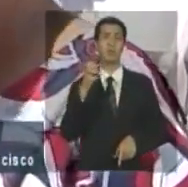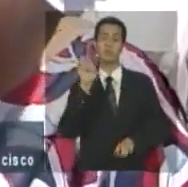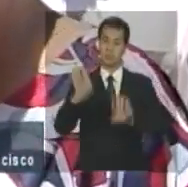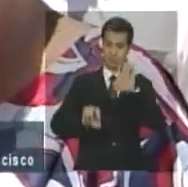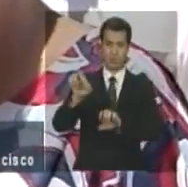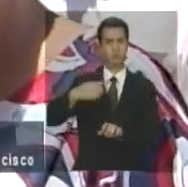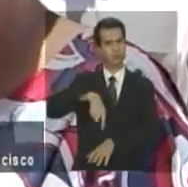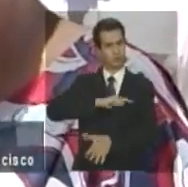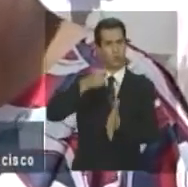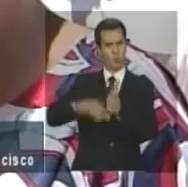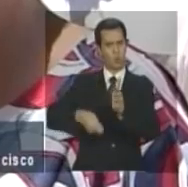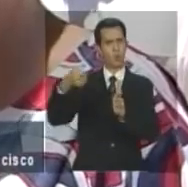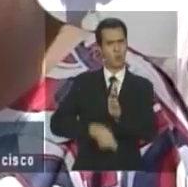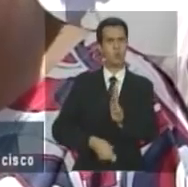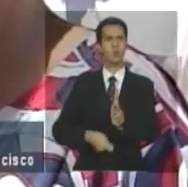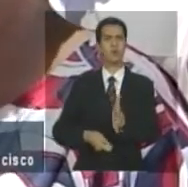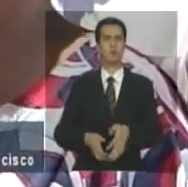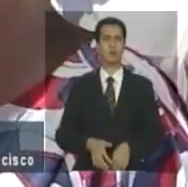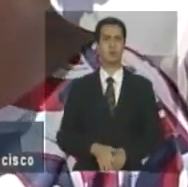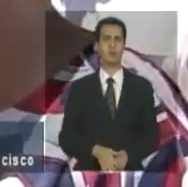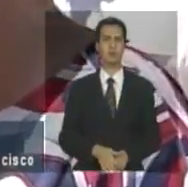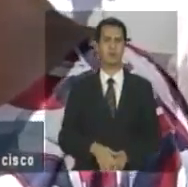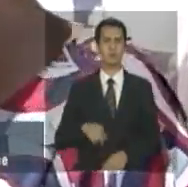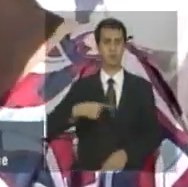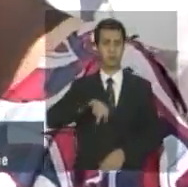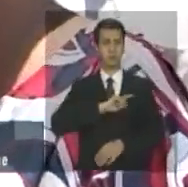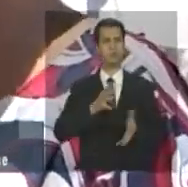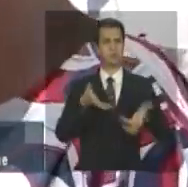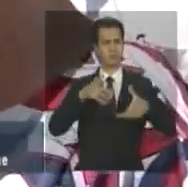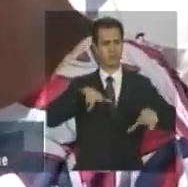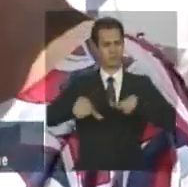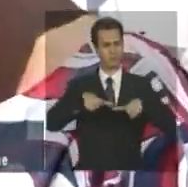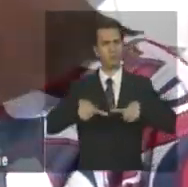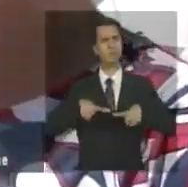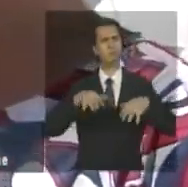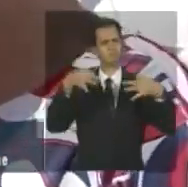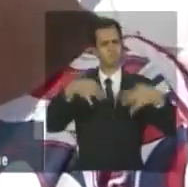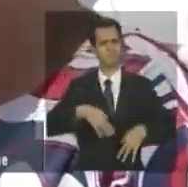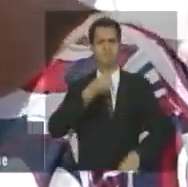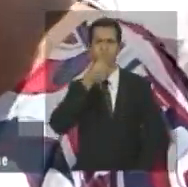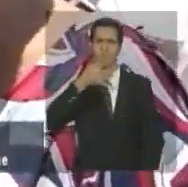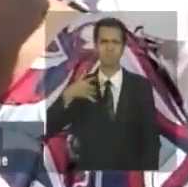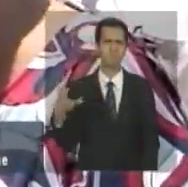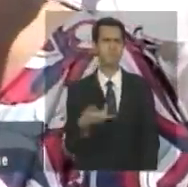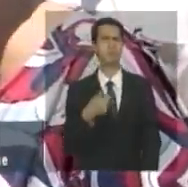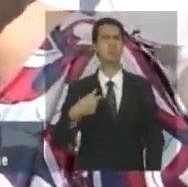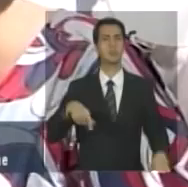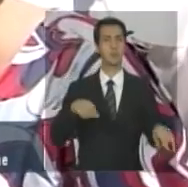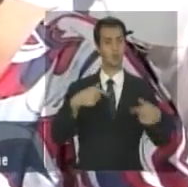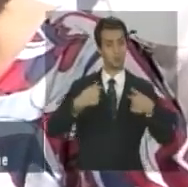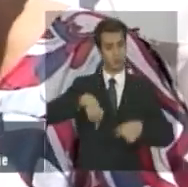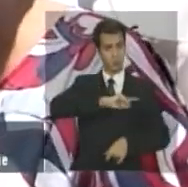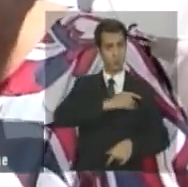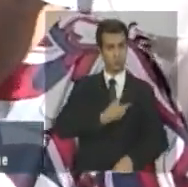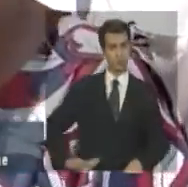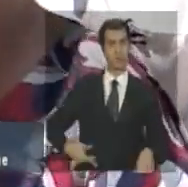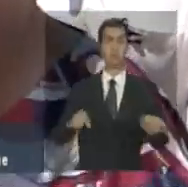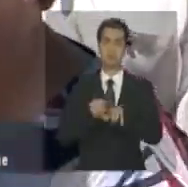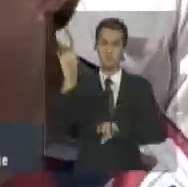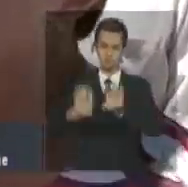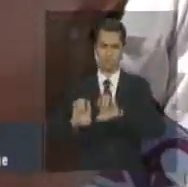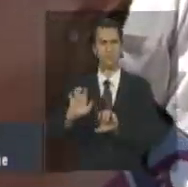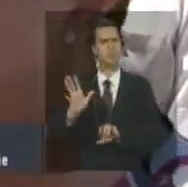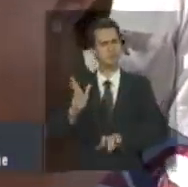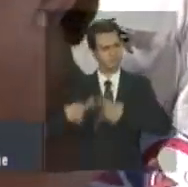consórcios. Nós vamos ter de trabalhar com eficiência, e isso implica da nossa parte e dos consórcios. Presidente, a senhora